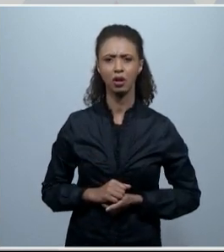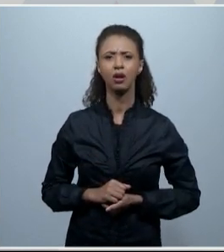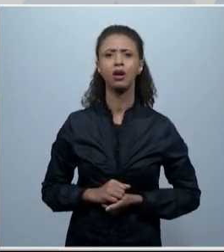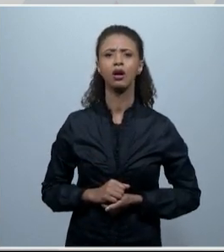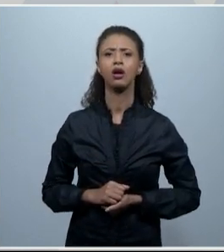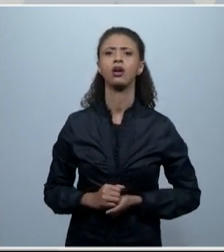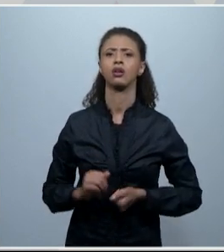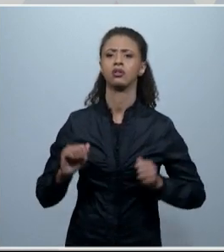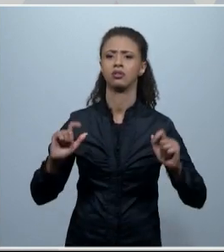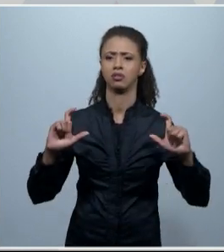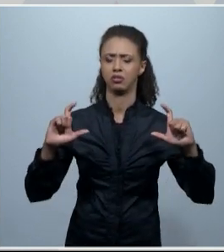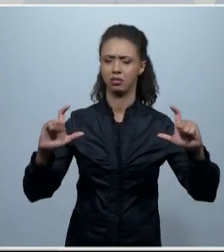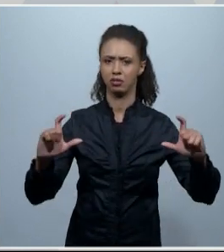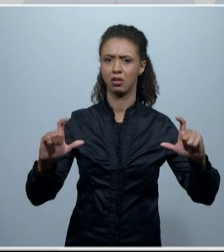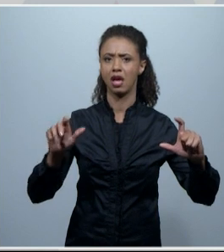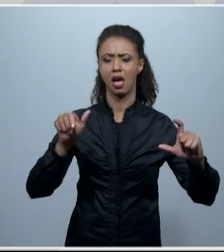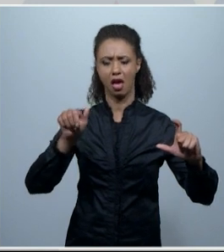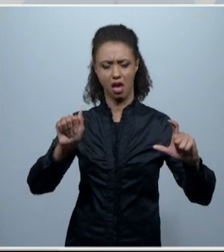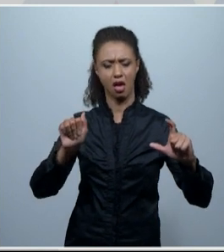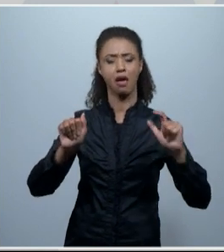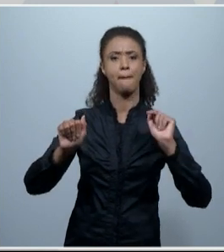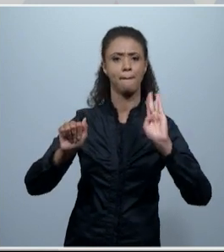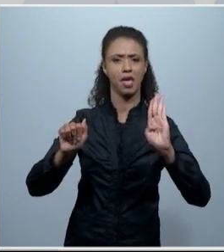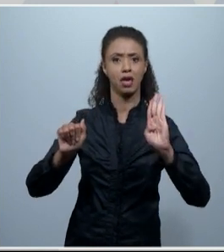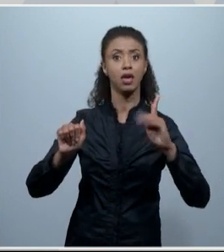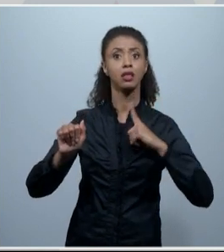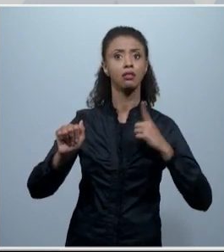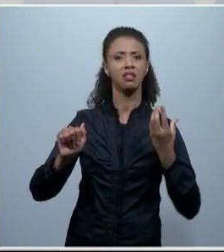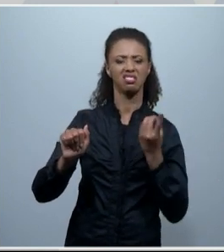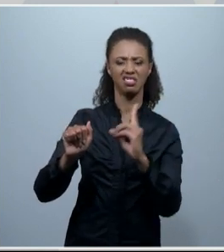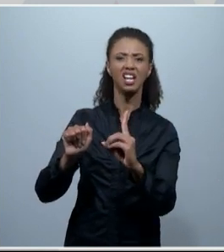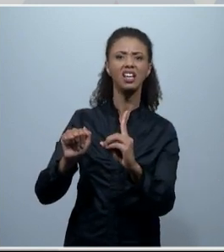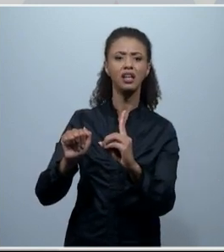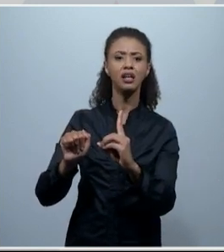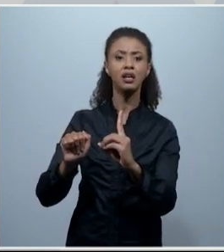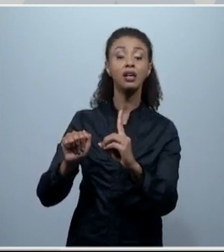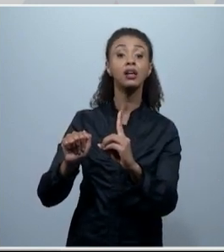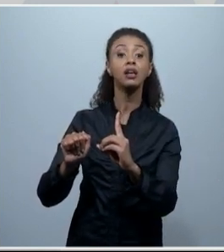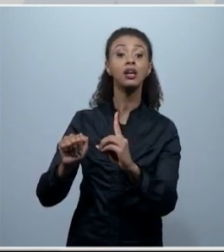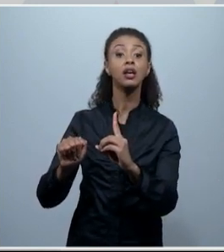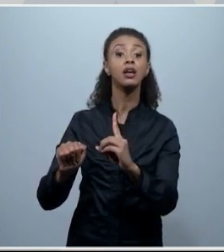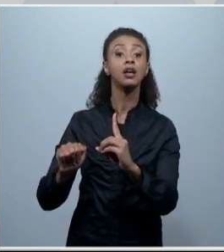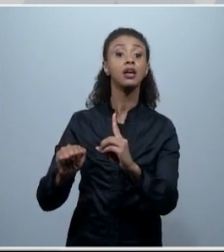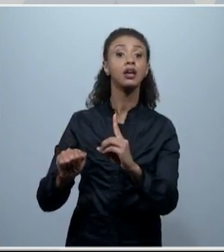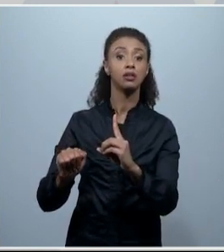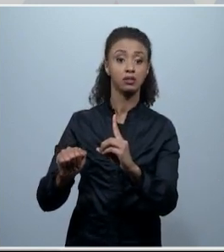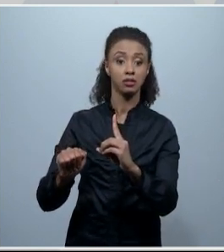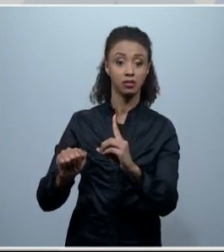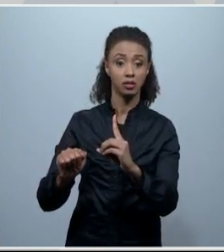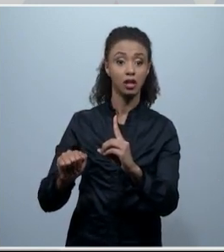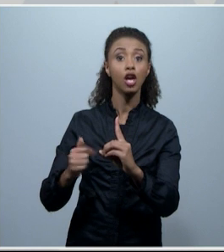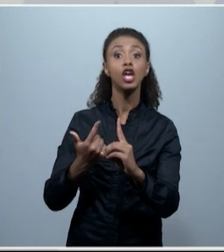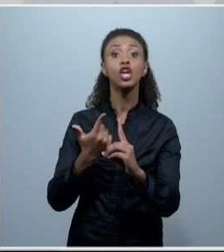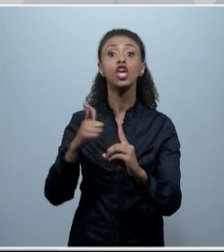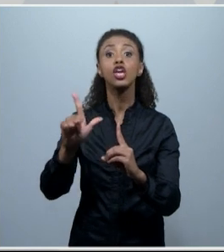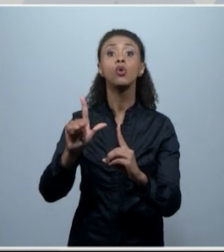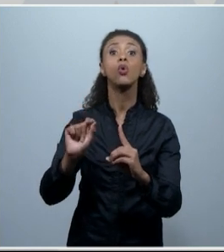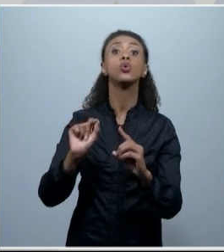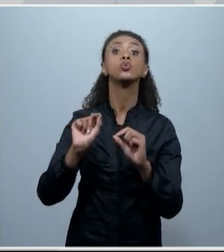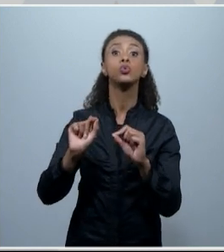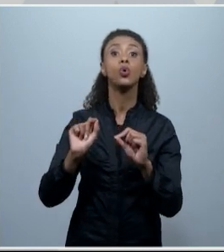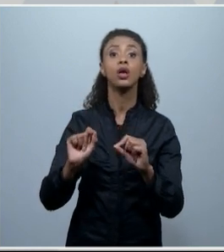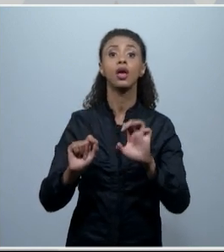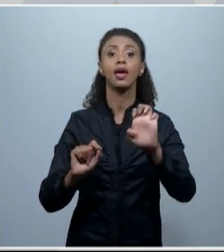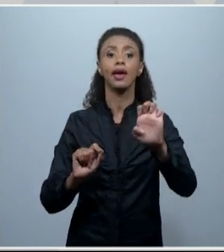a relação ter na área a de b e válida e tem um ponto e que está entre a e c